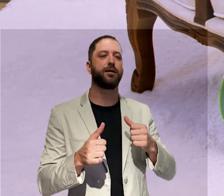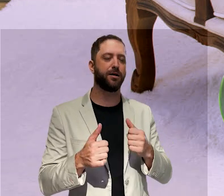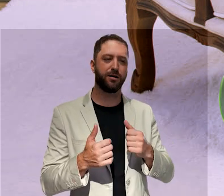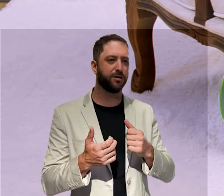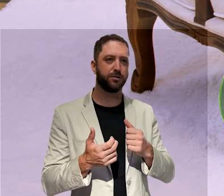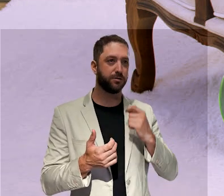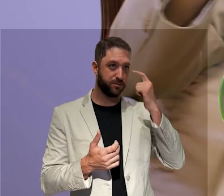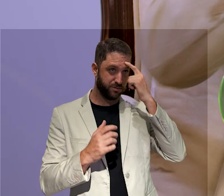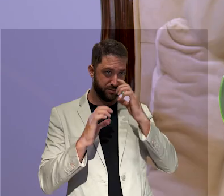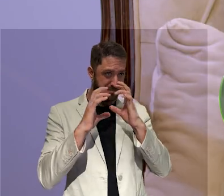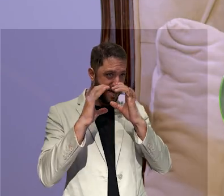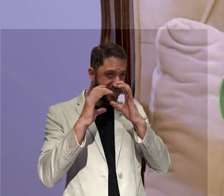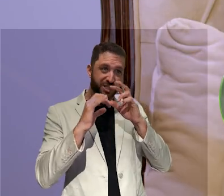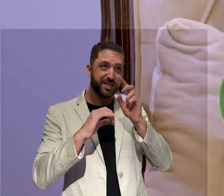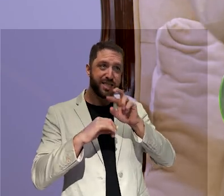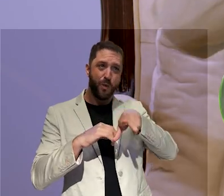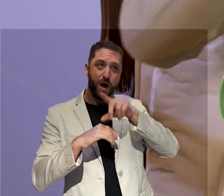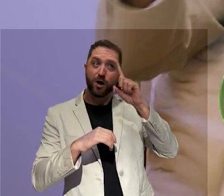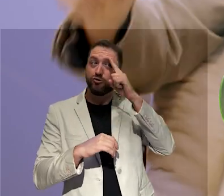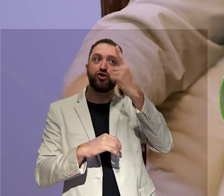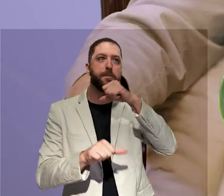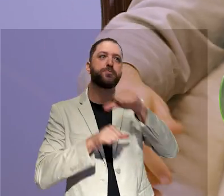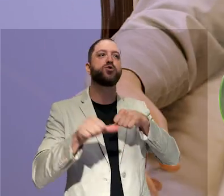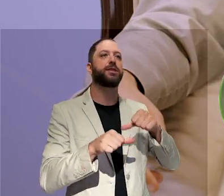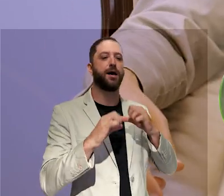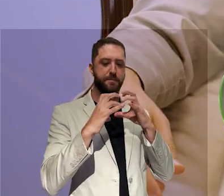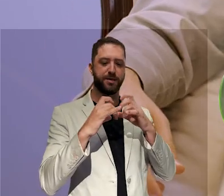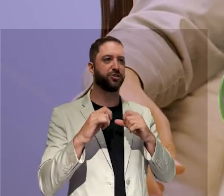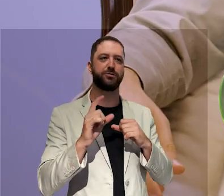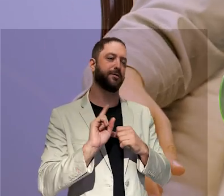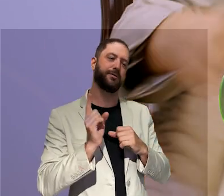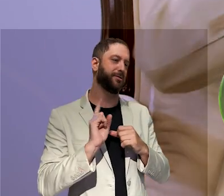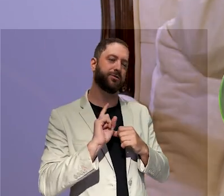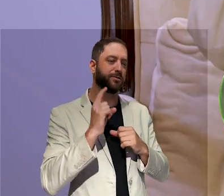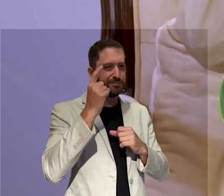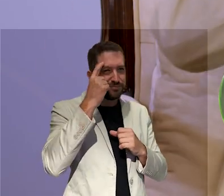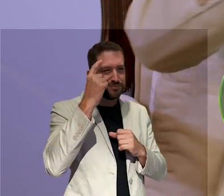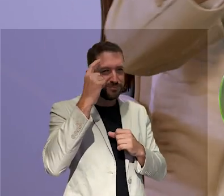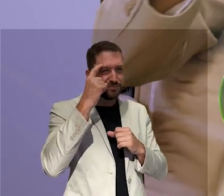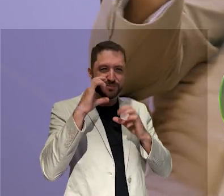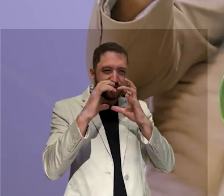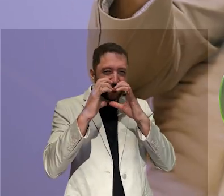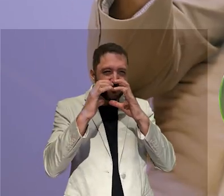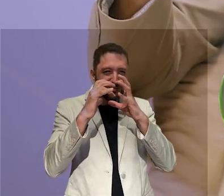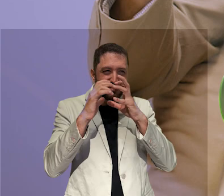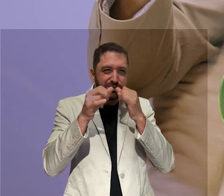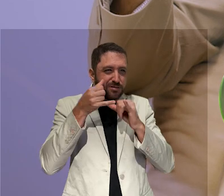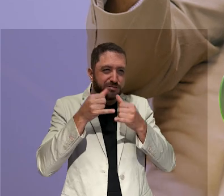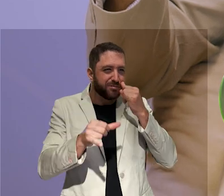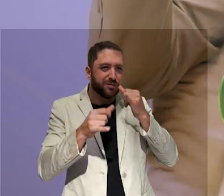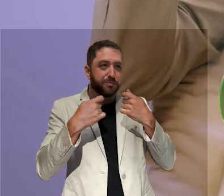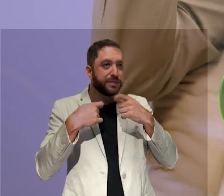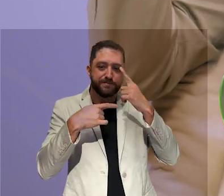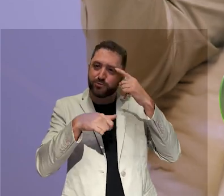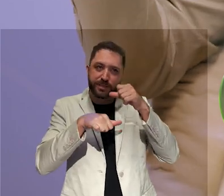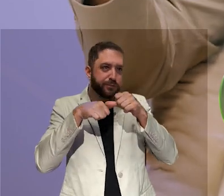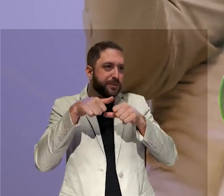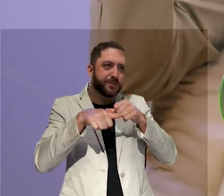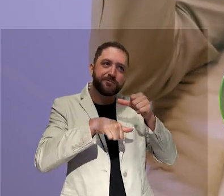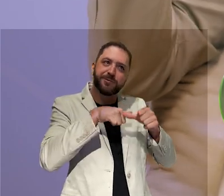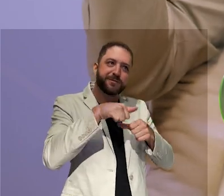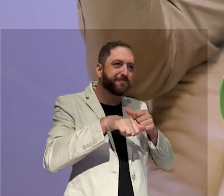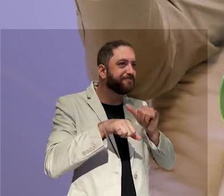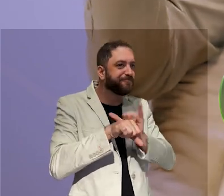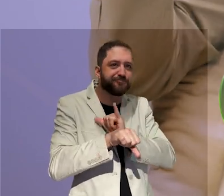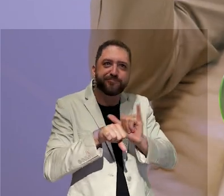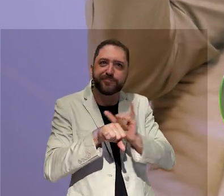mudar a mente humana. E principalmente, mente humana não transforma da noite para o dia. Ela tem um tempo... Né? As funções da mente, elas precisam